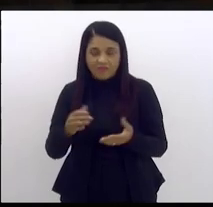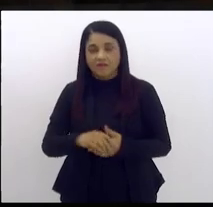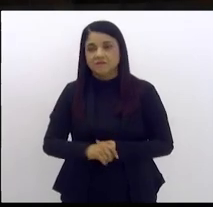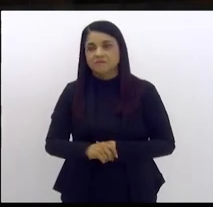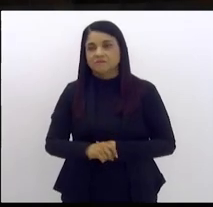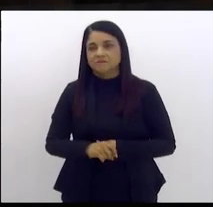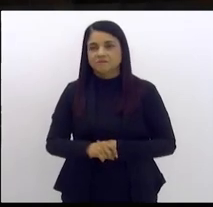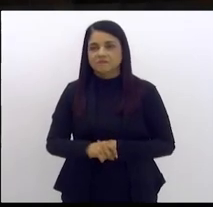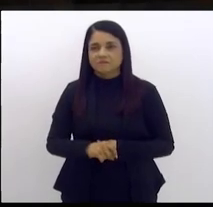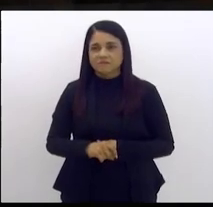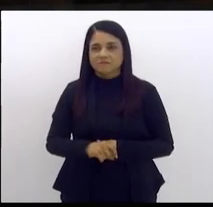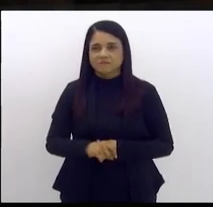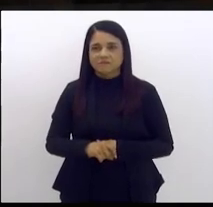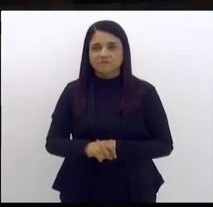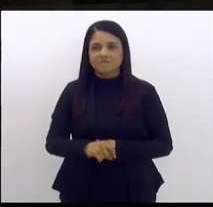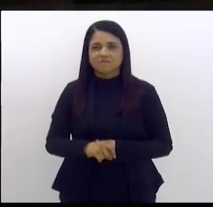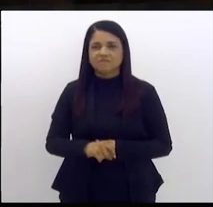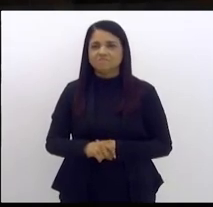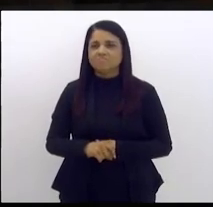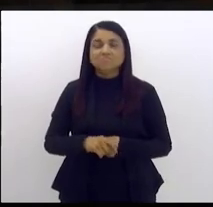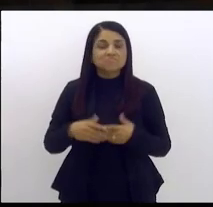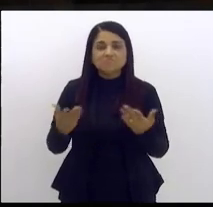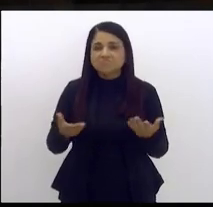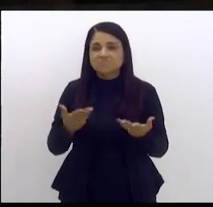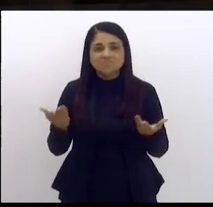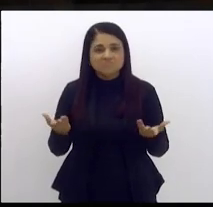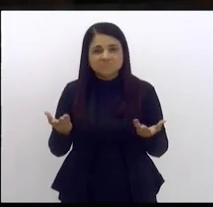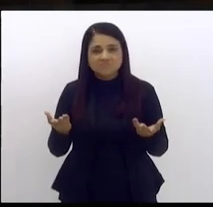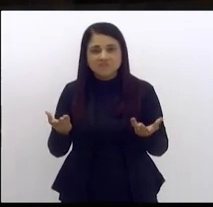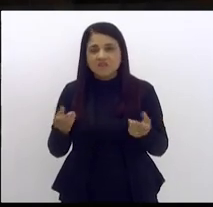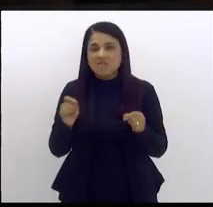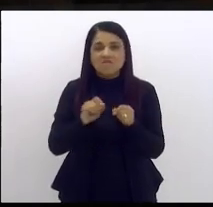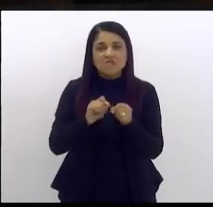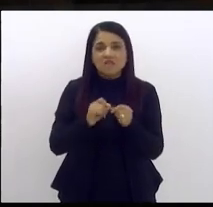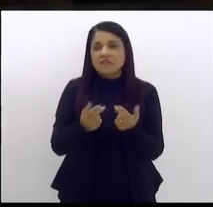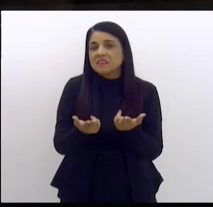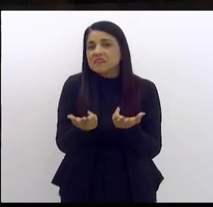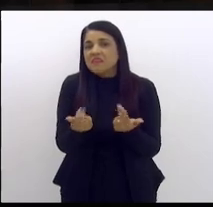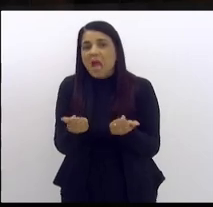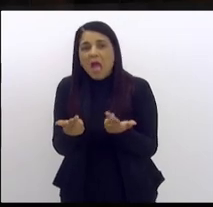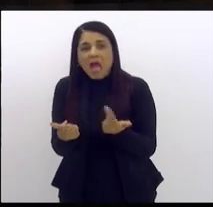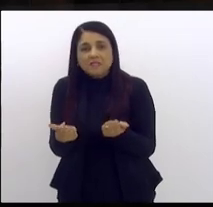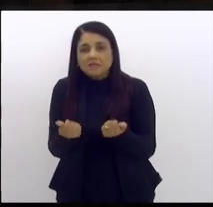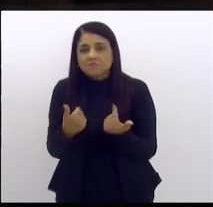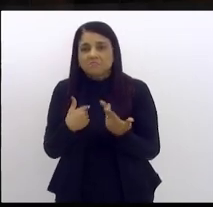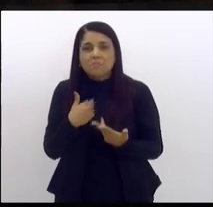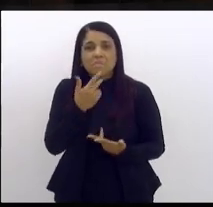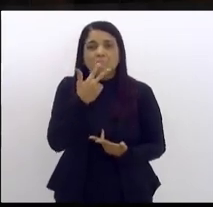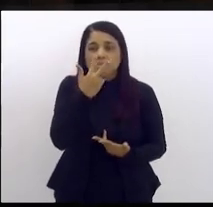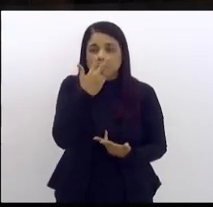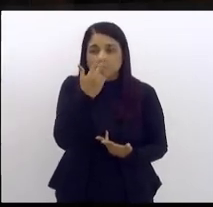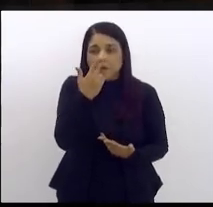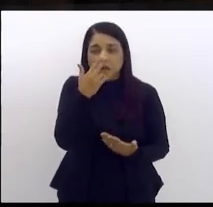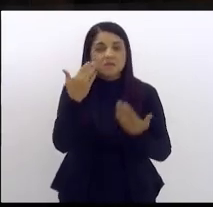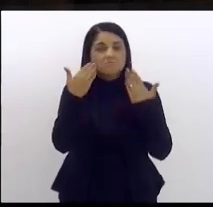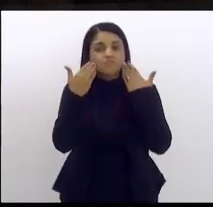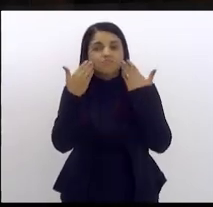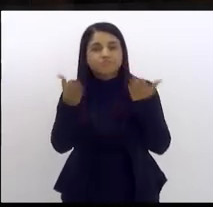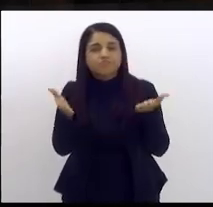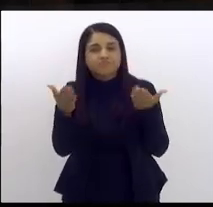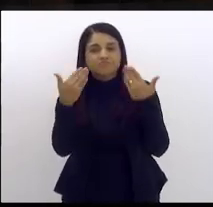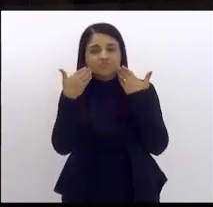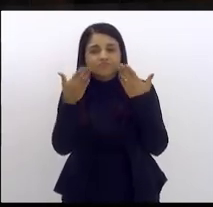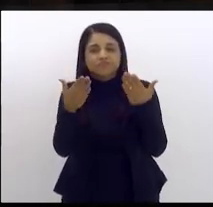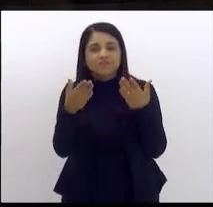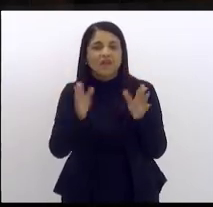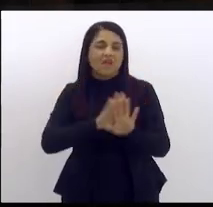que vão tese fazer coisa alguma a só um teatro aquilo ali é o seguinte para dizer Olha nós ajudamos